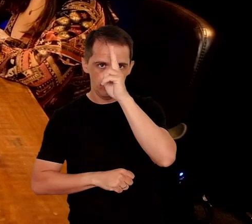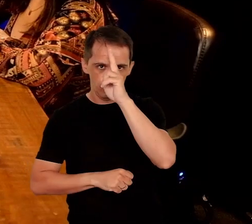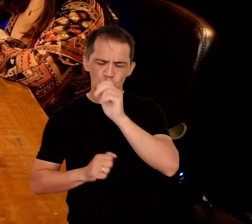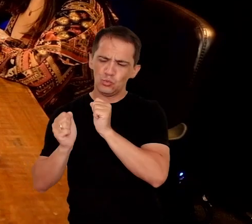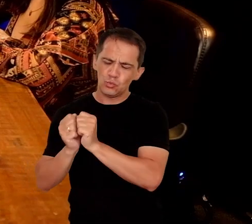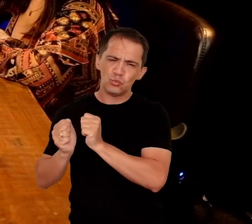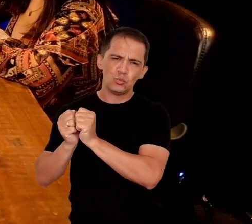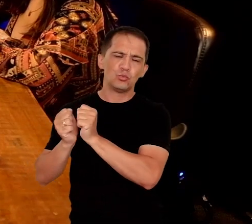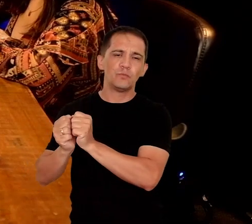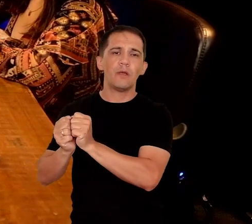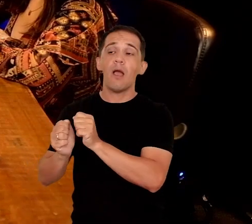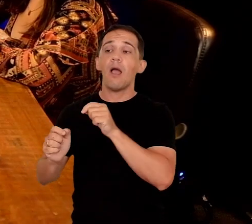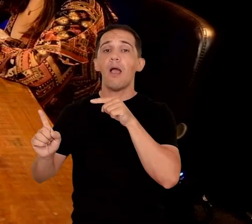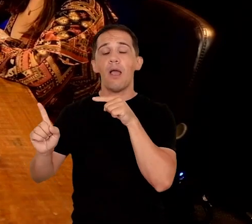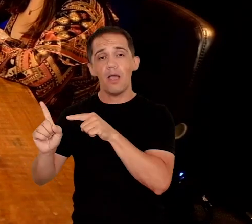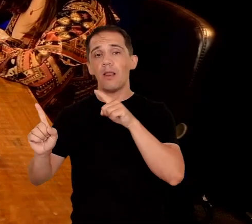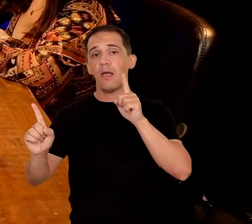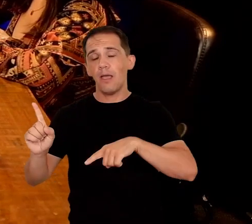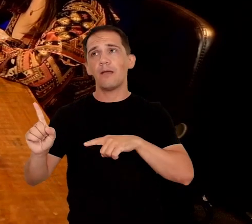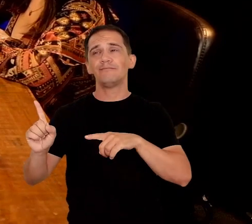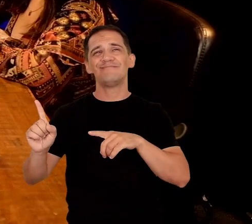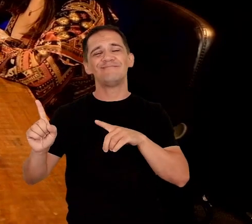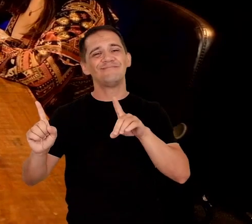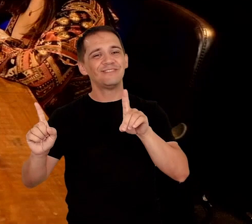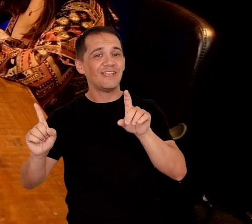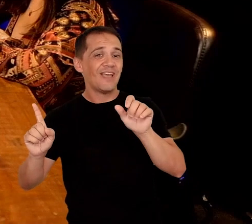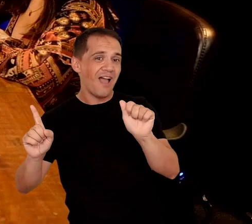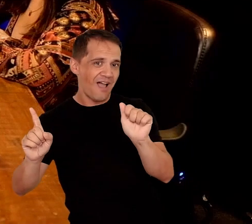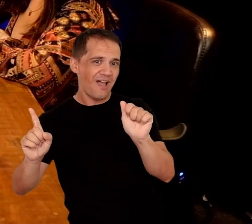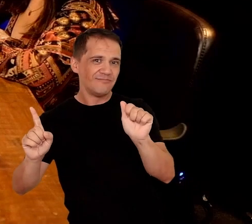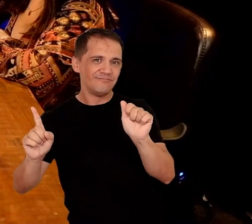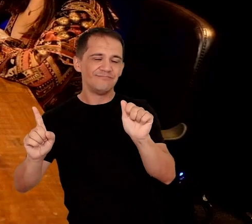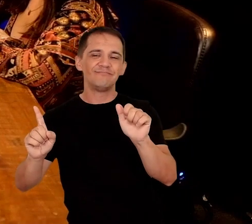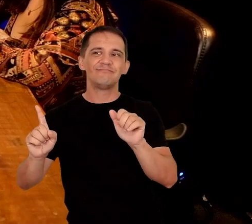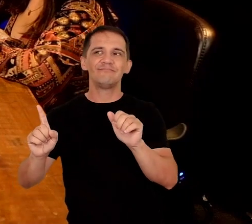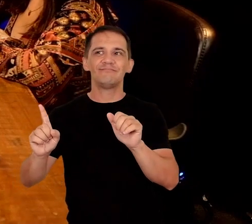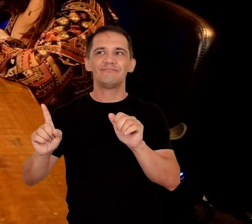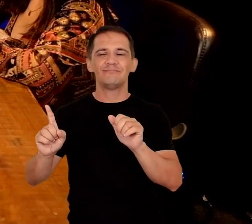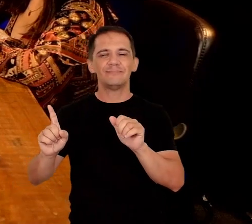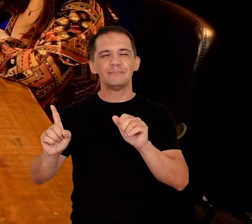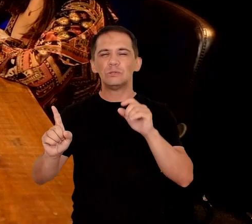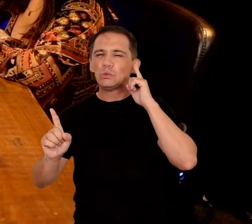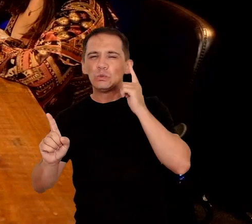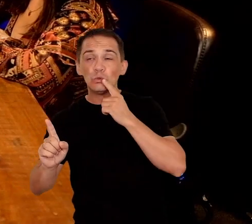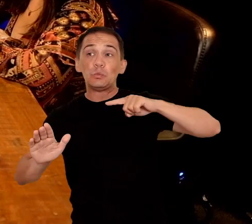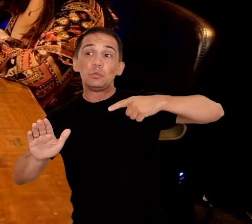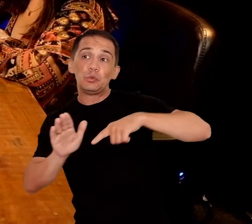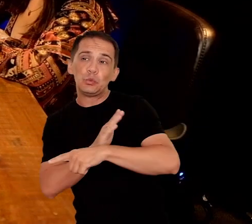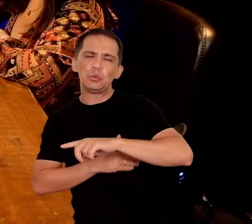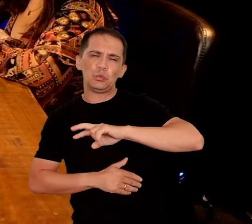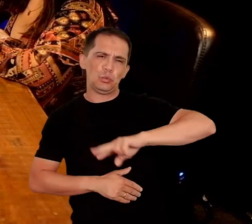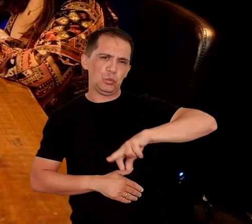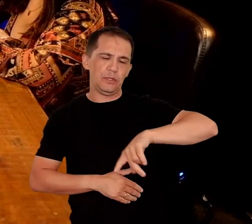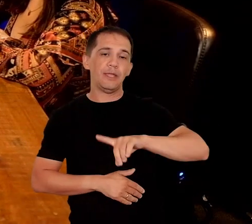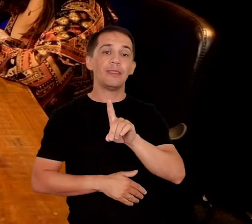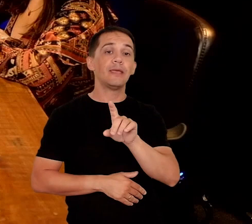época, segundo grau do ensino médio. E ela era surda. Uhum. Só que ela, na realidade, ela tinha... até depois a gente vai explicar um pouquinho.